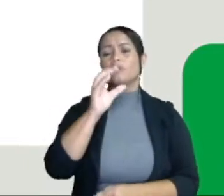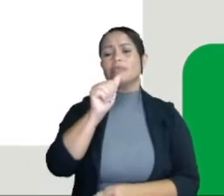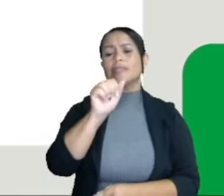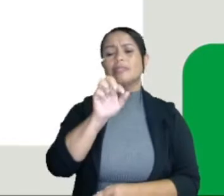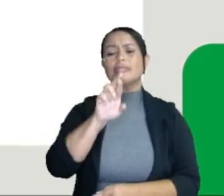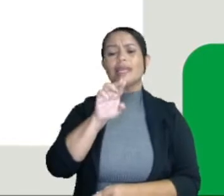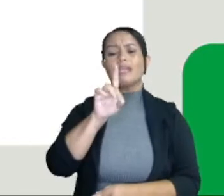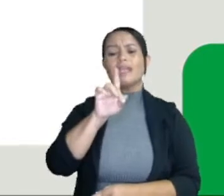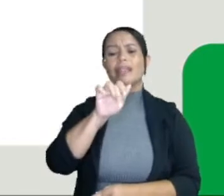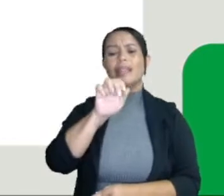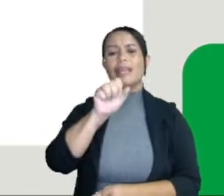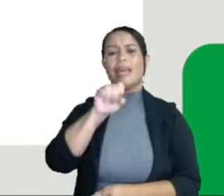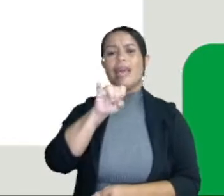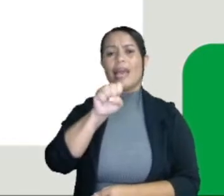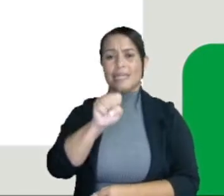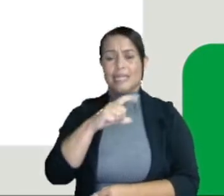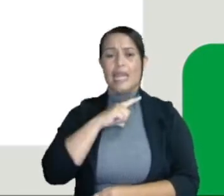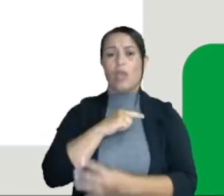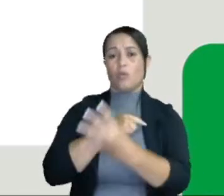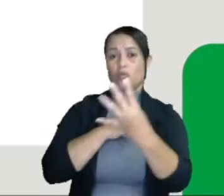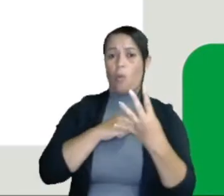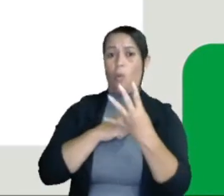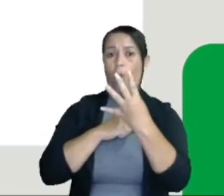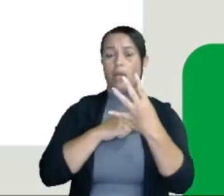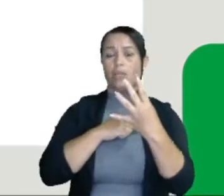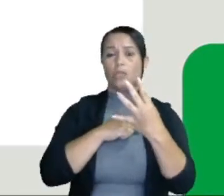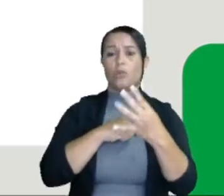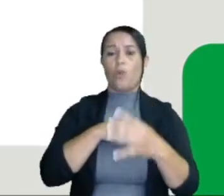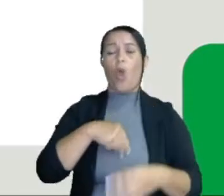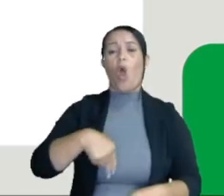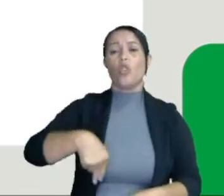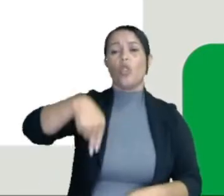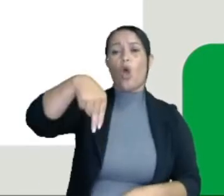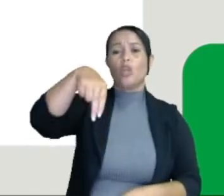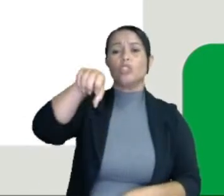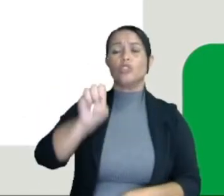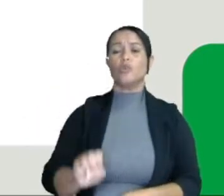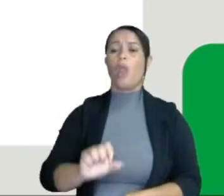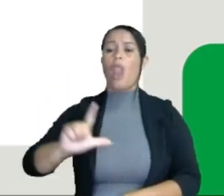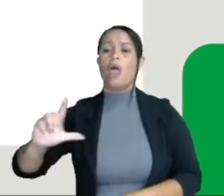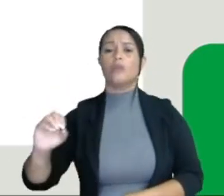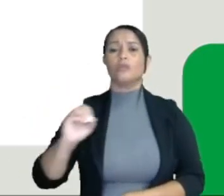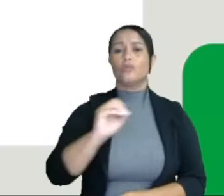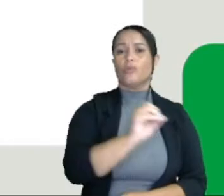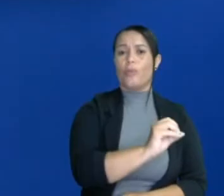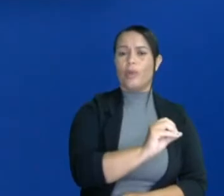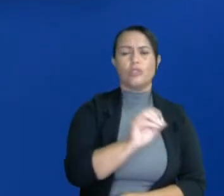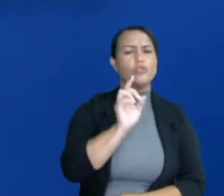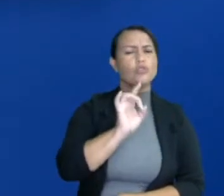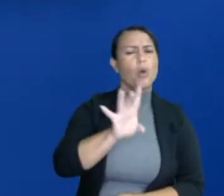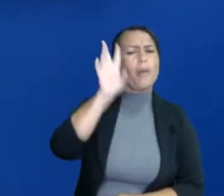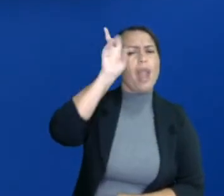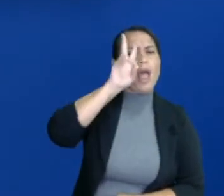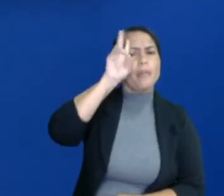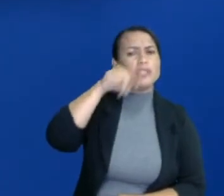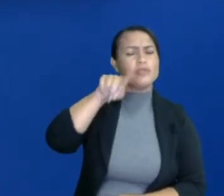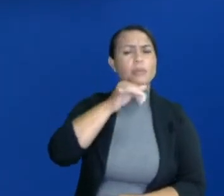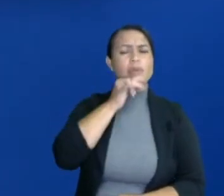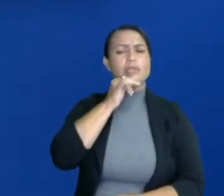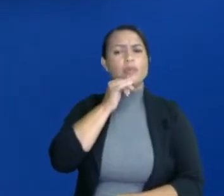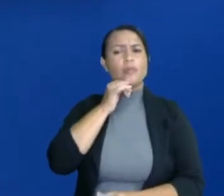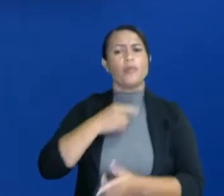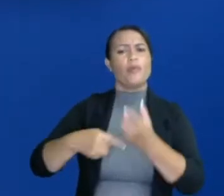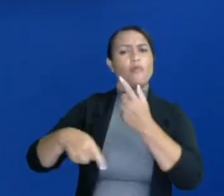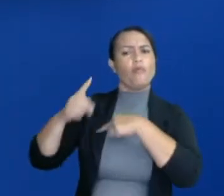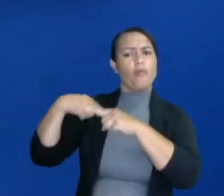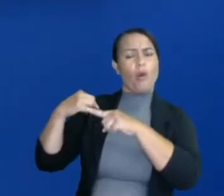cardeais seriam esses 4, norte, sul, leste e oeste. Então, só para relembrar, se você volta